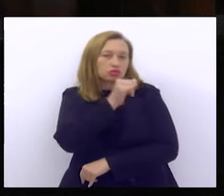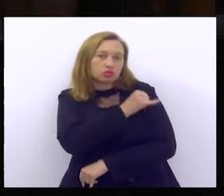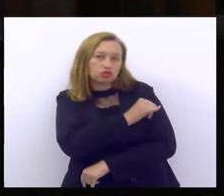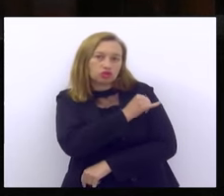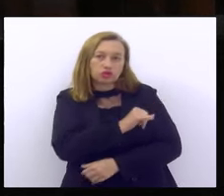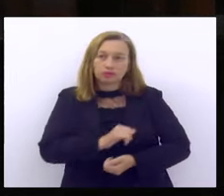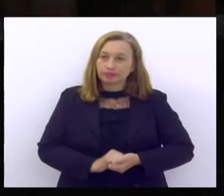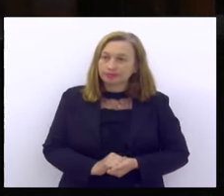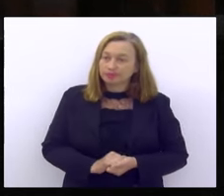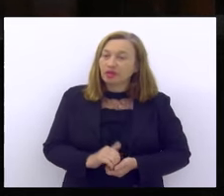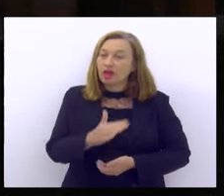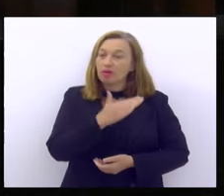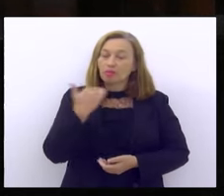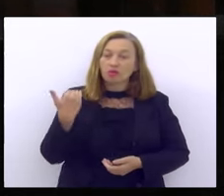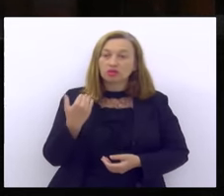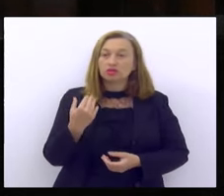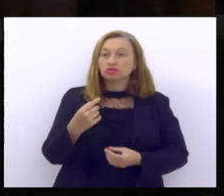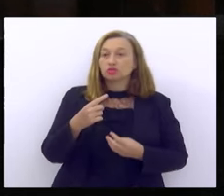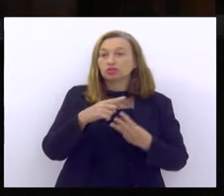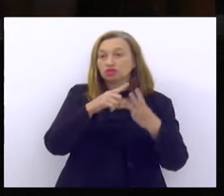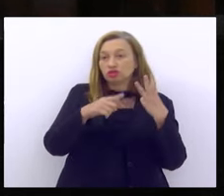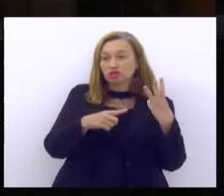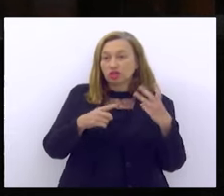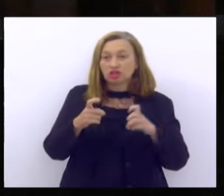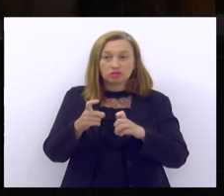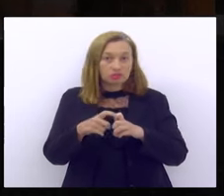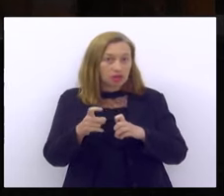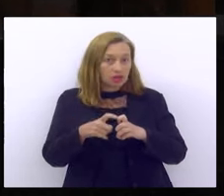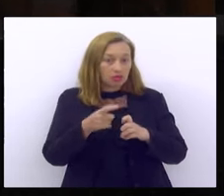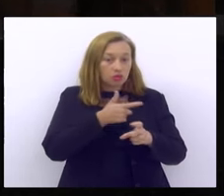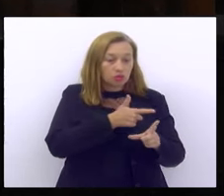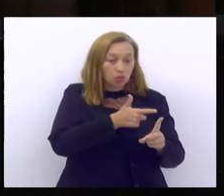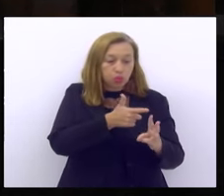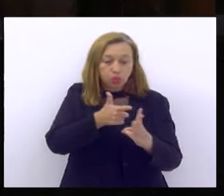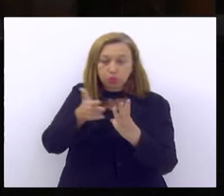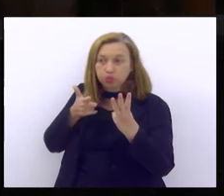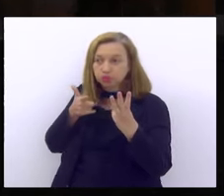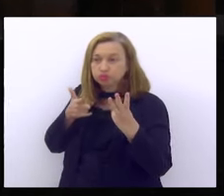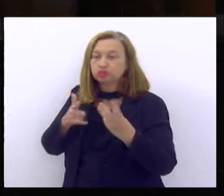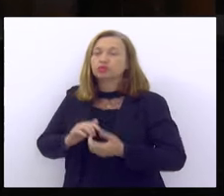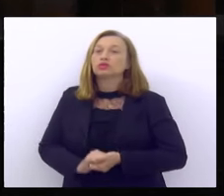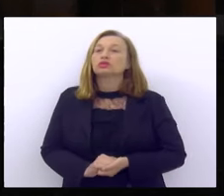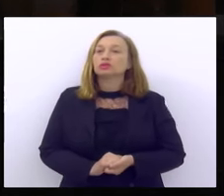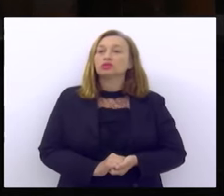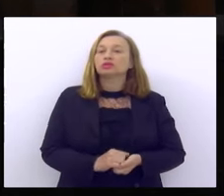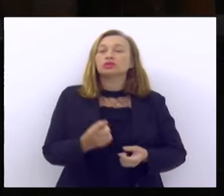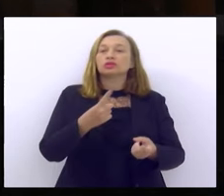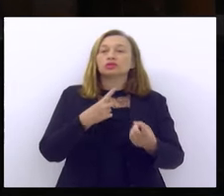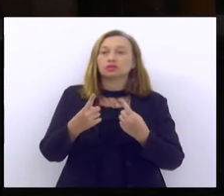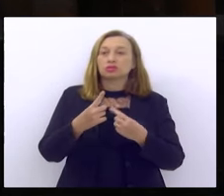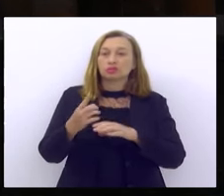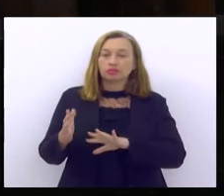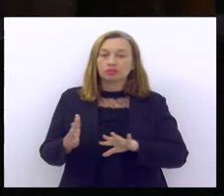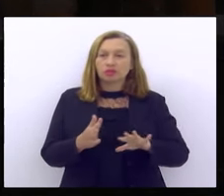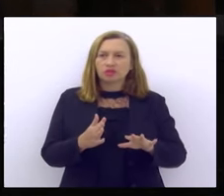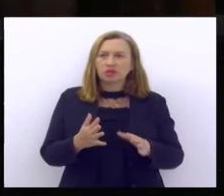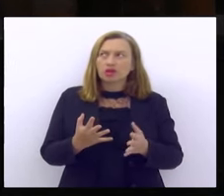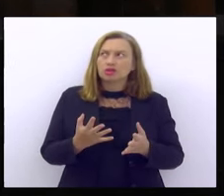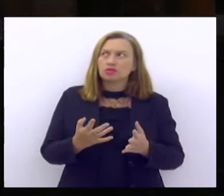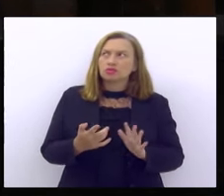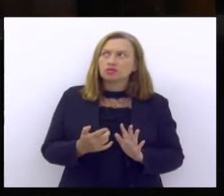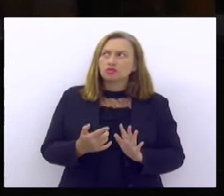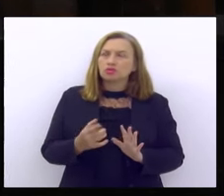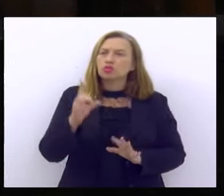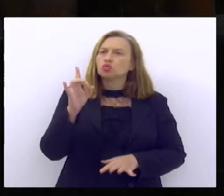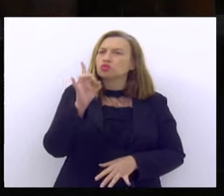Janeiro. A morte dos médicos foi uma execução sumária em vias públicas. Isso nos colocou,